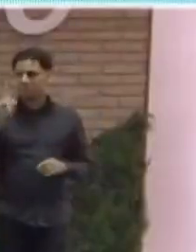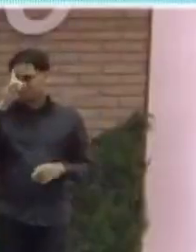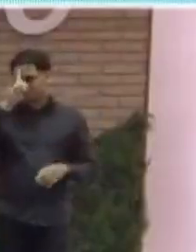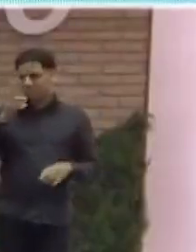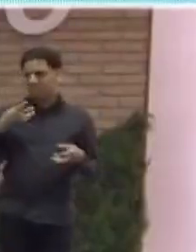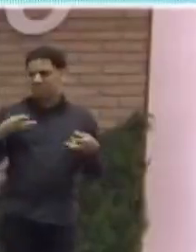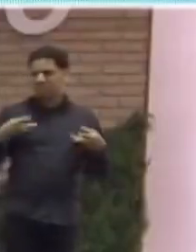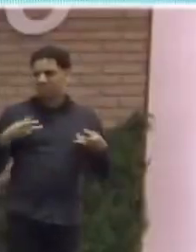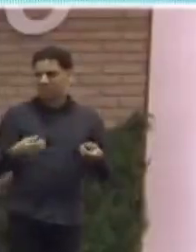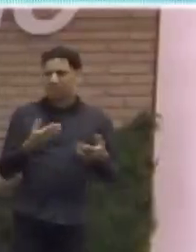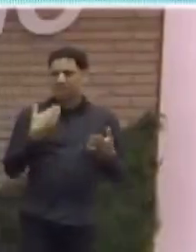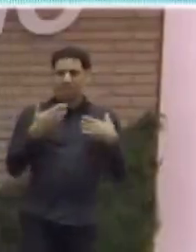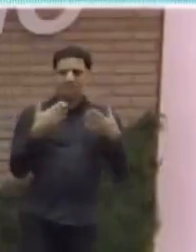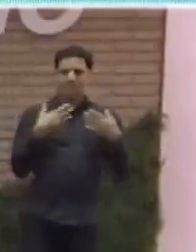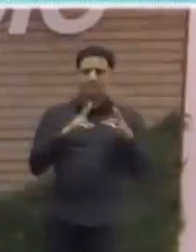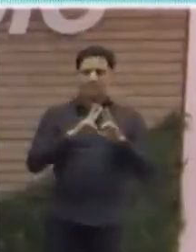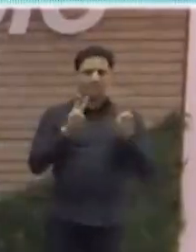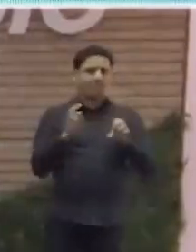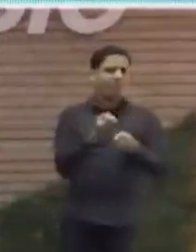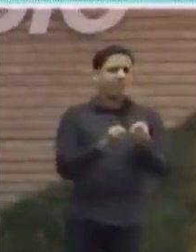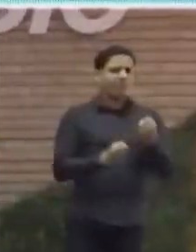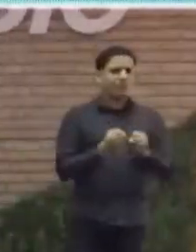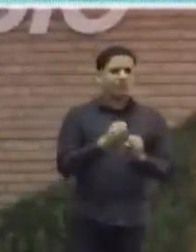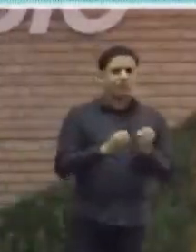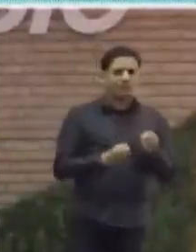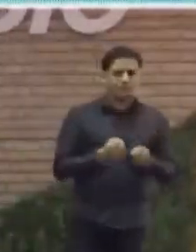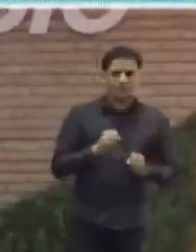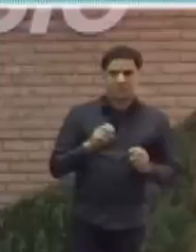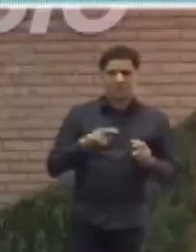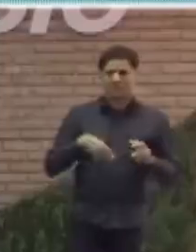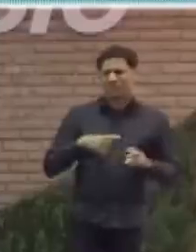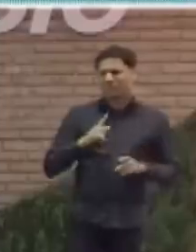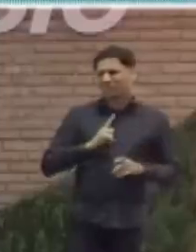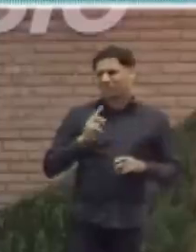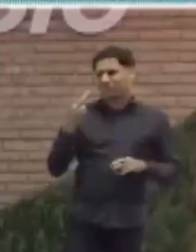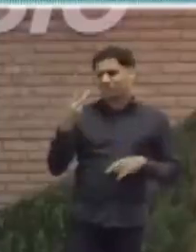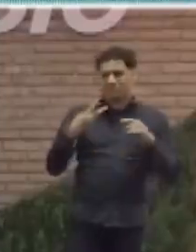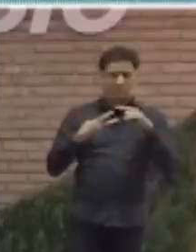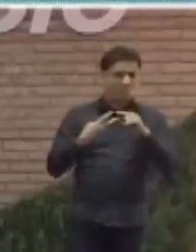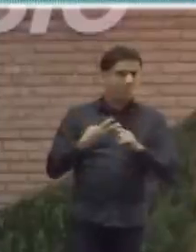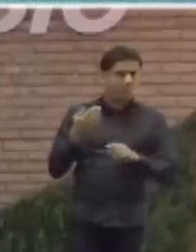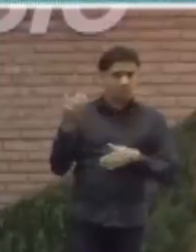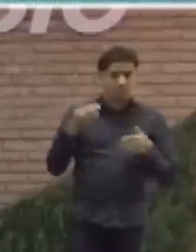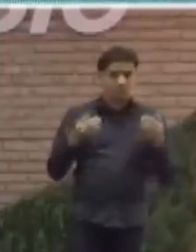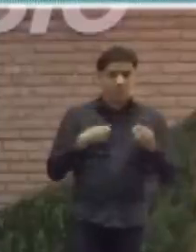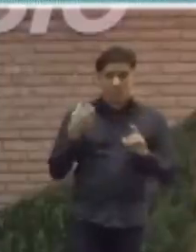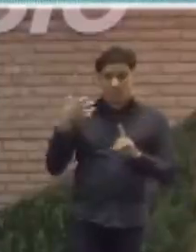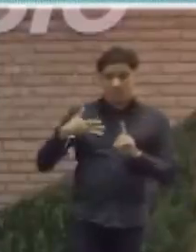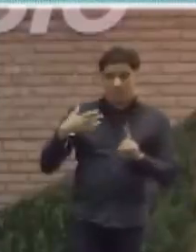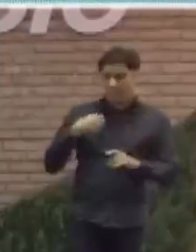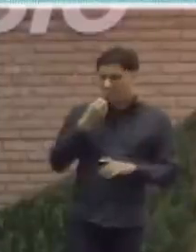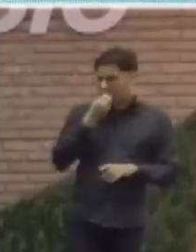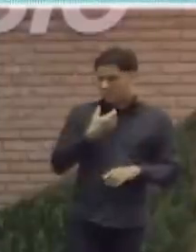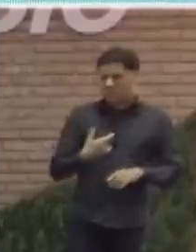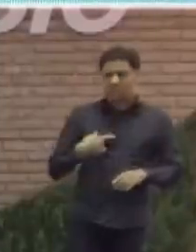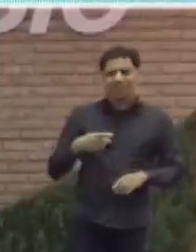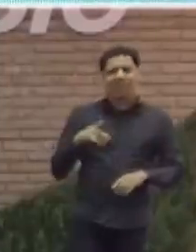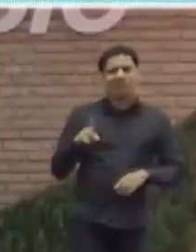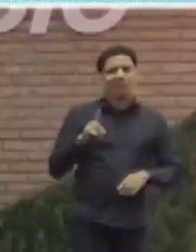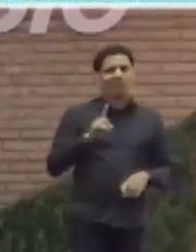a industrialização. Tivemos dois painéis muito bons, um com a ajuda da